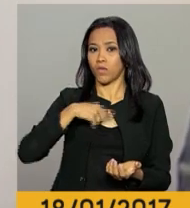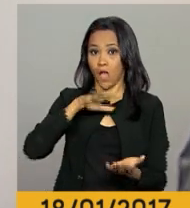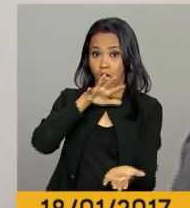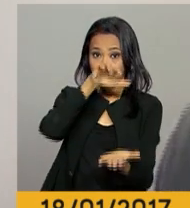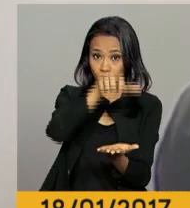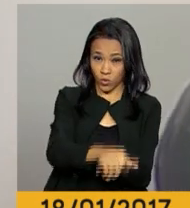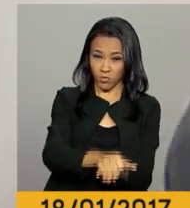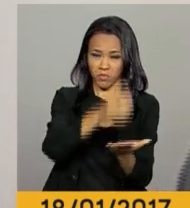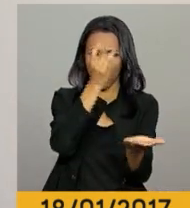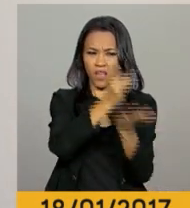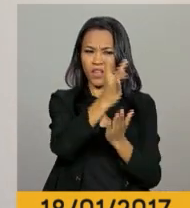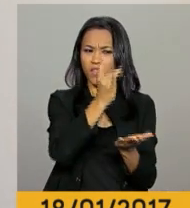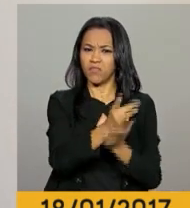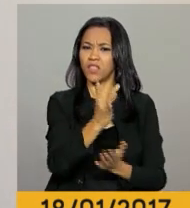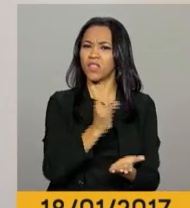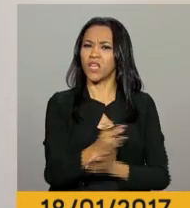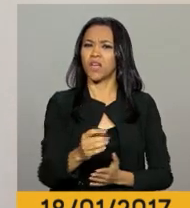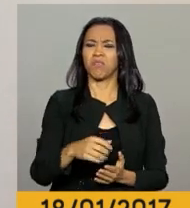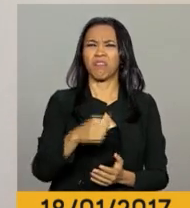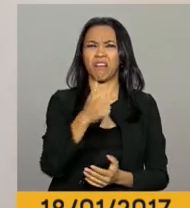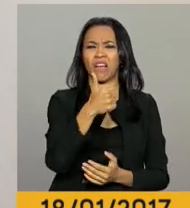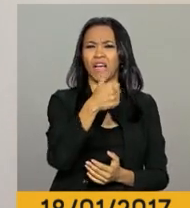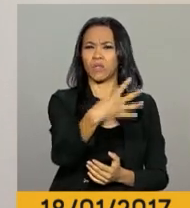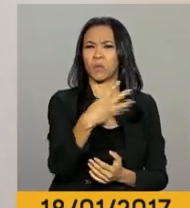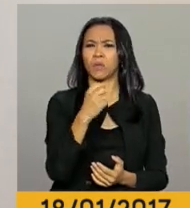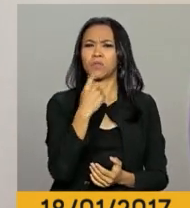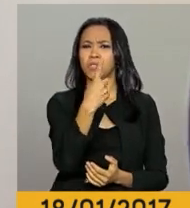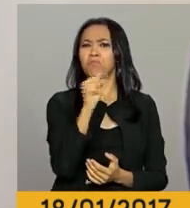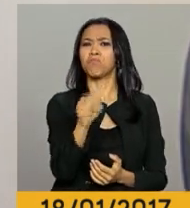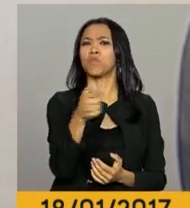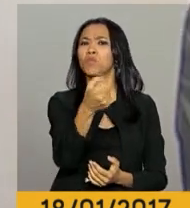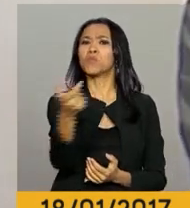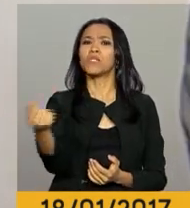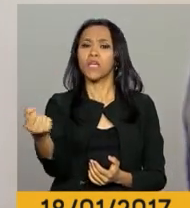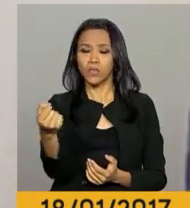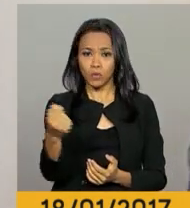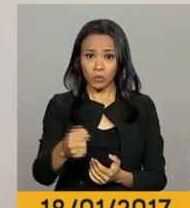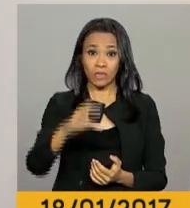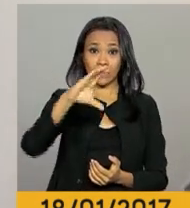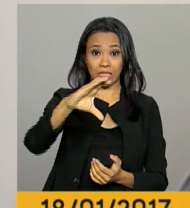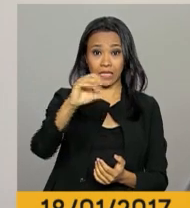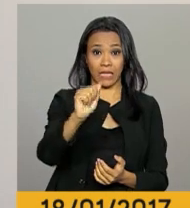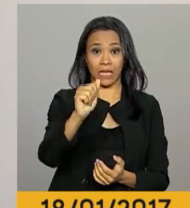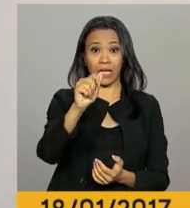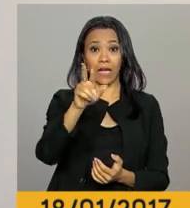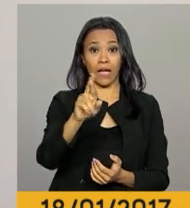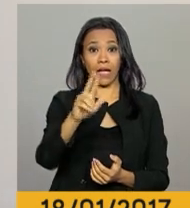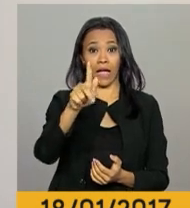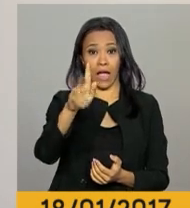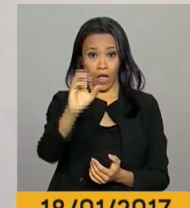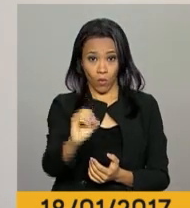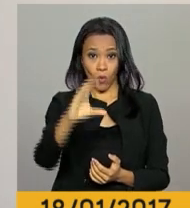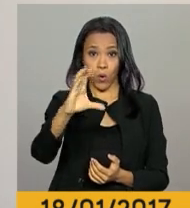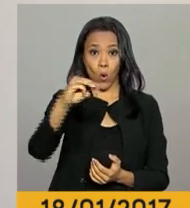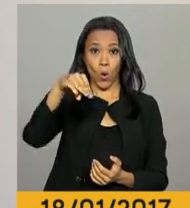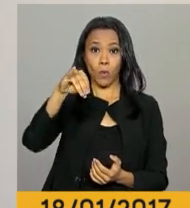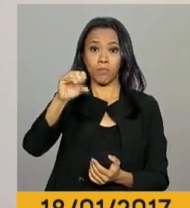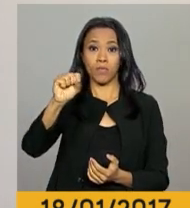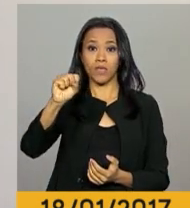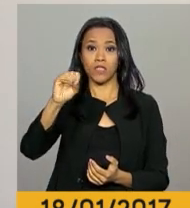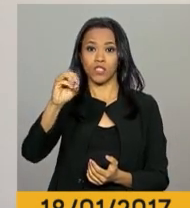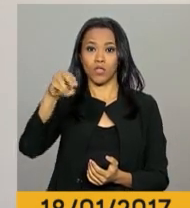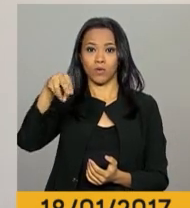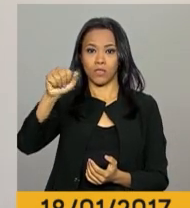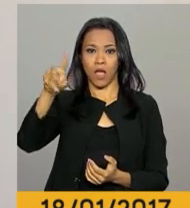eliminamos 10 14.200 né cargos comissionados e o cafarelli lá no Banco do Brasil